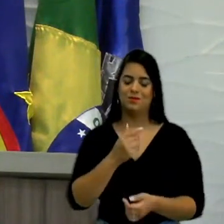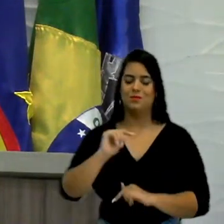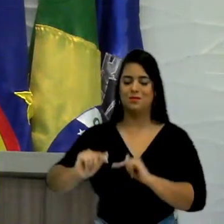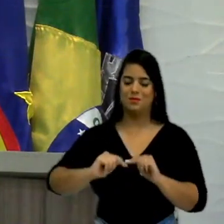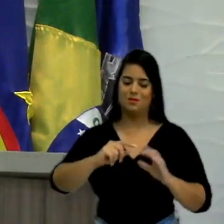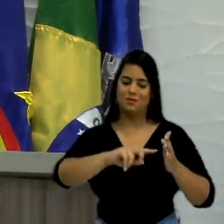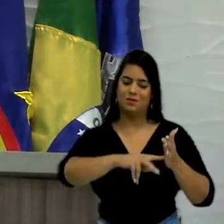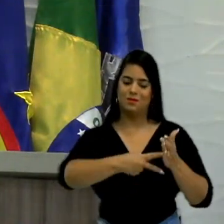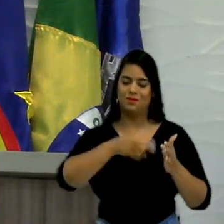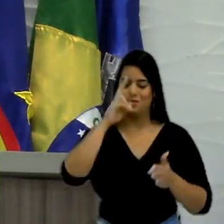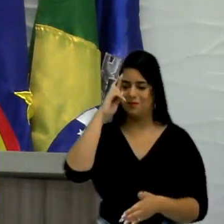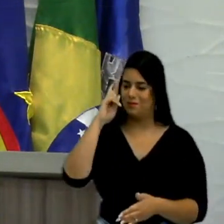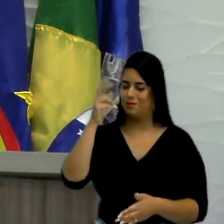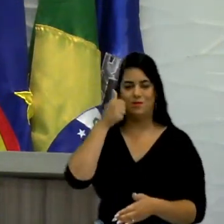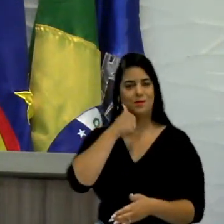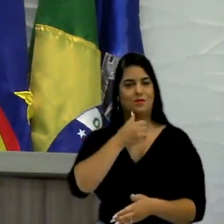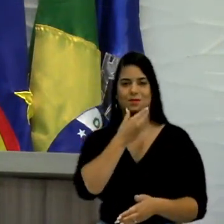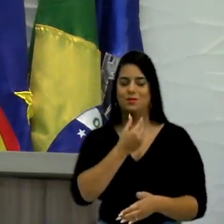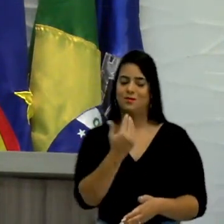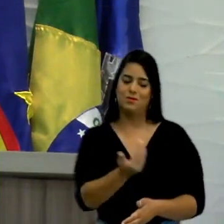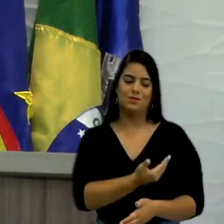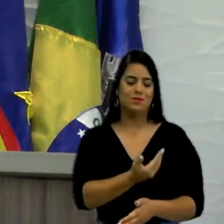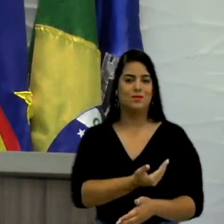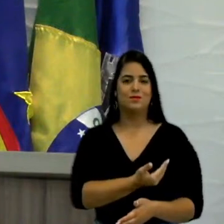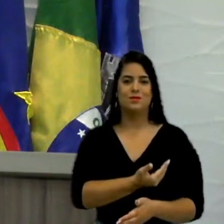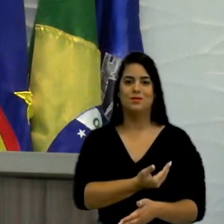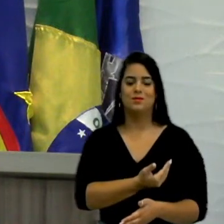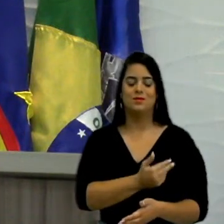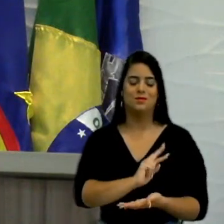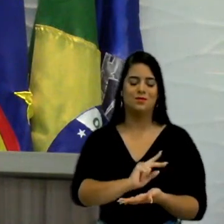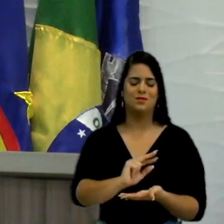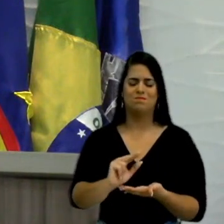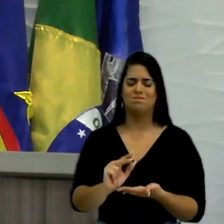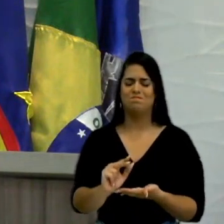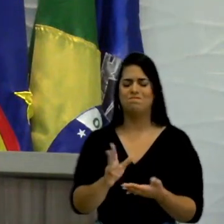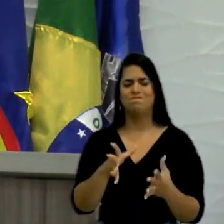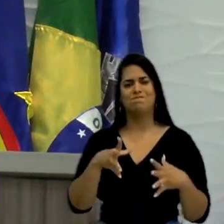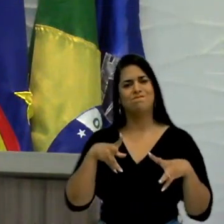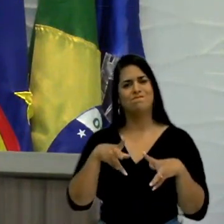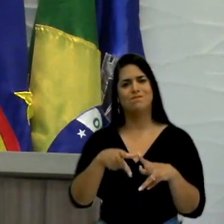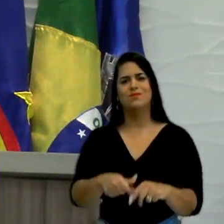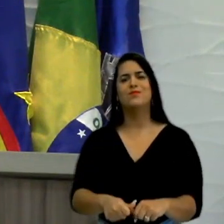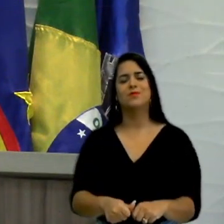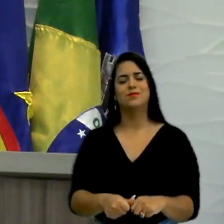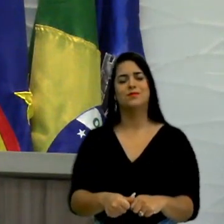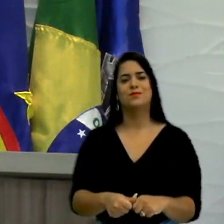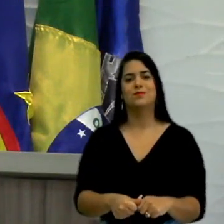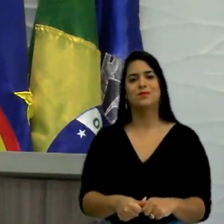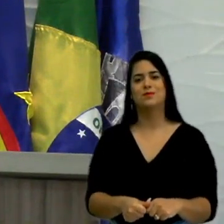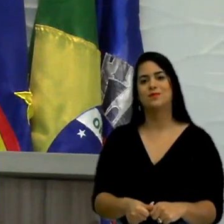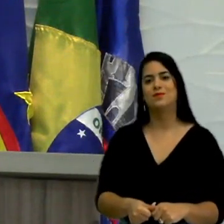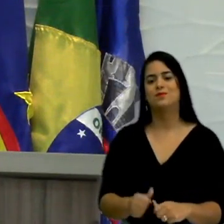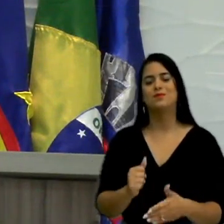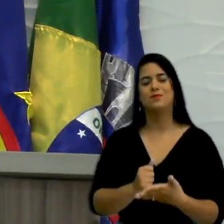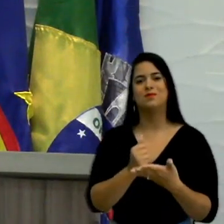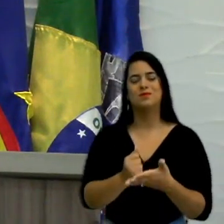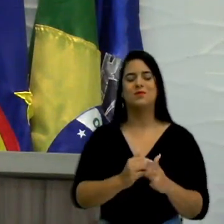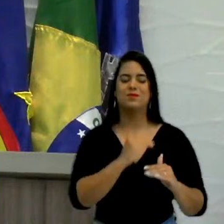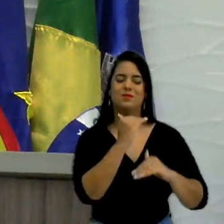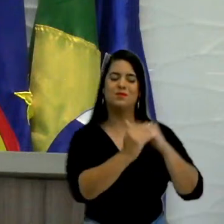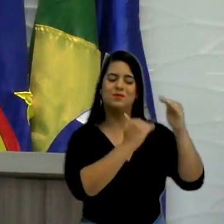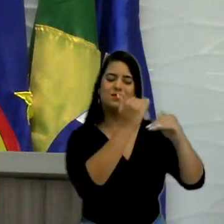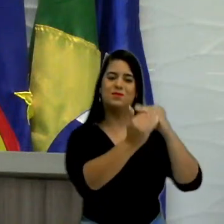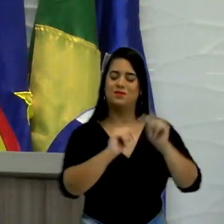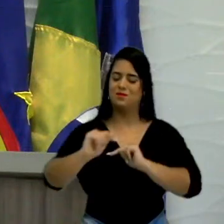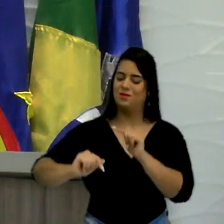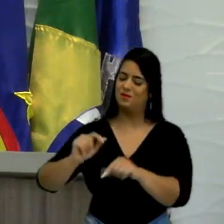diretores e diretoras, amigos, parceiros, né, que contribuem com o desenvolvimento rural do nosso